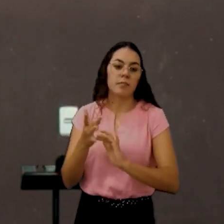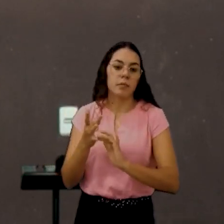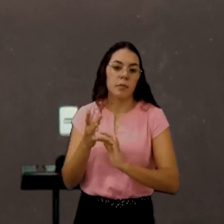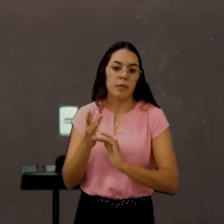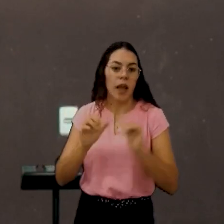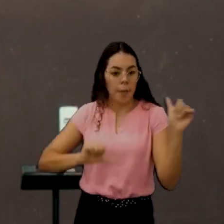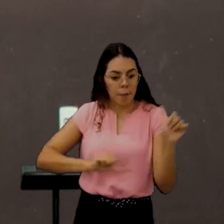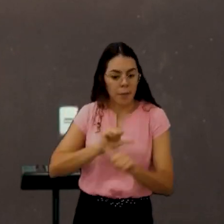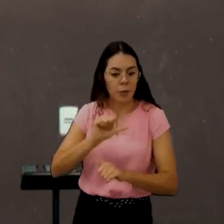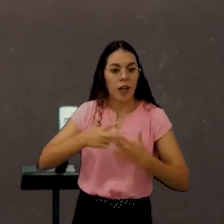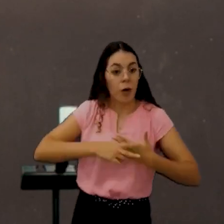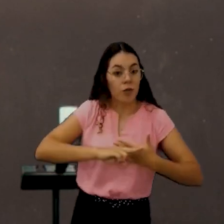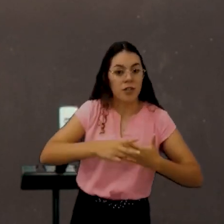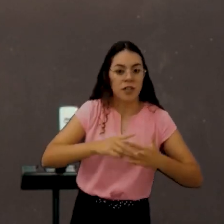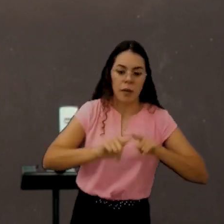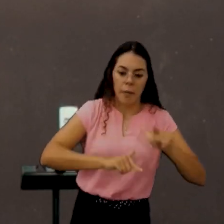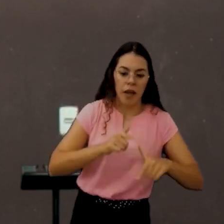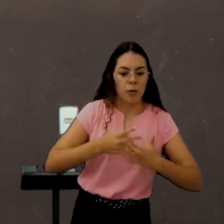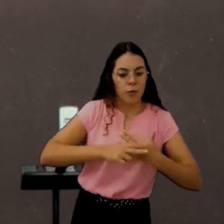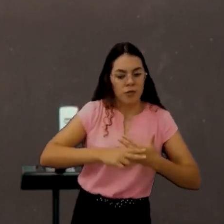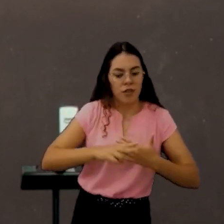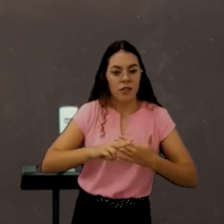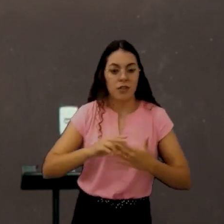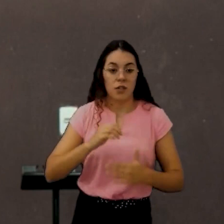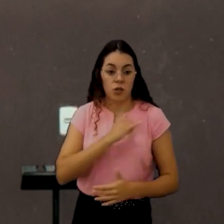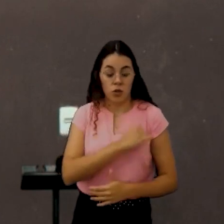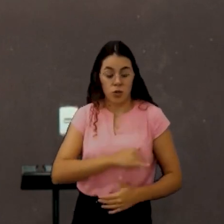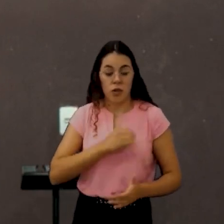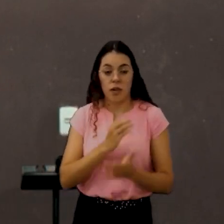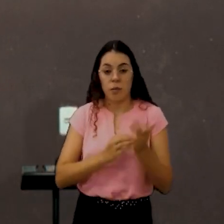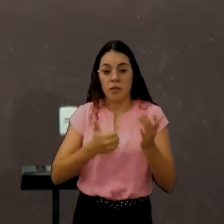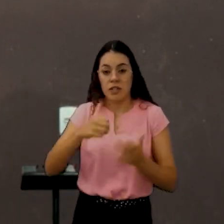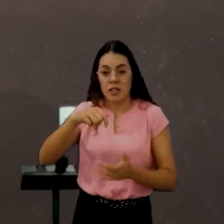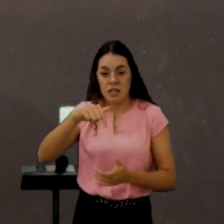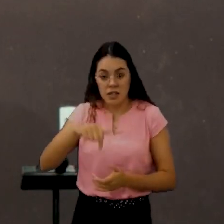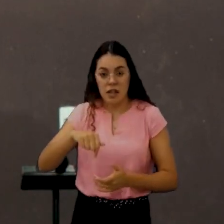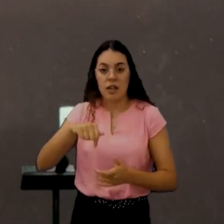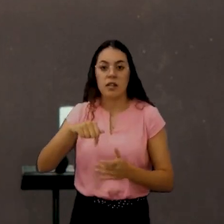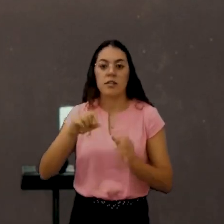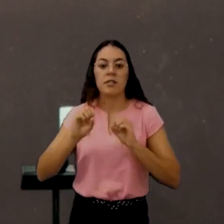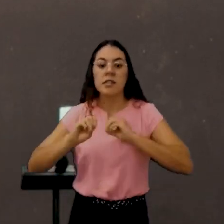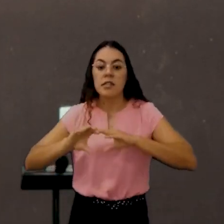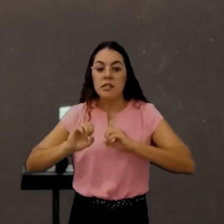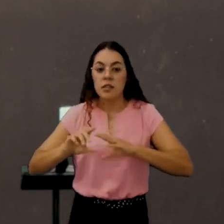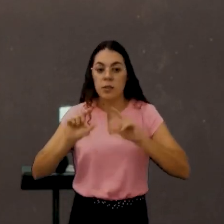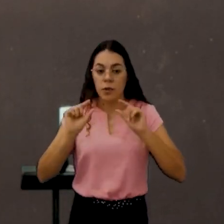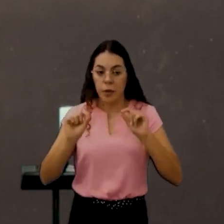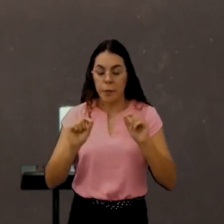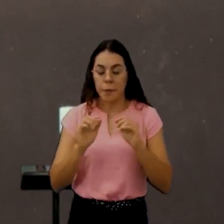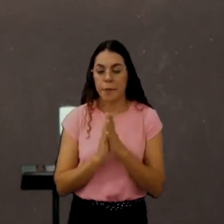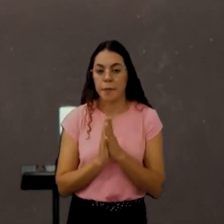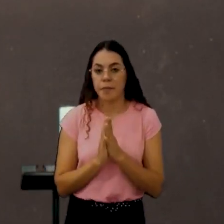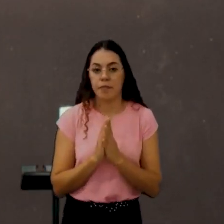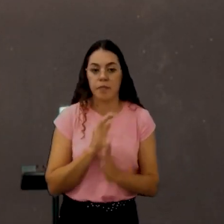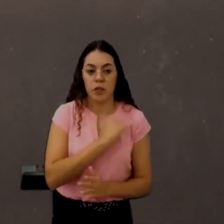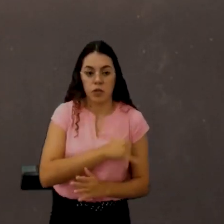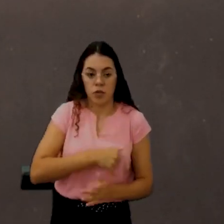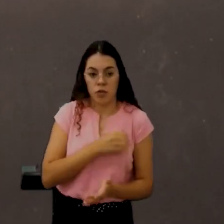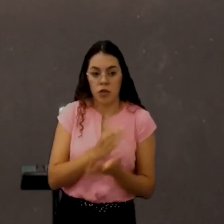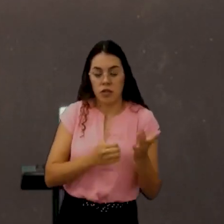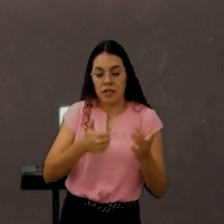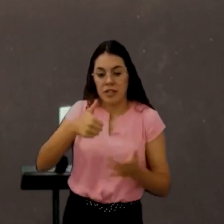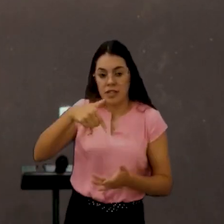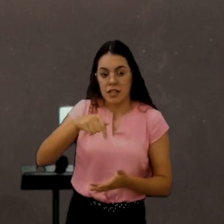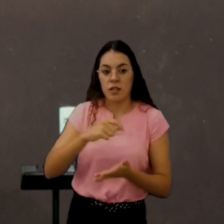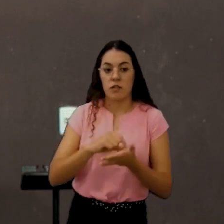trabalho é consequência. João capítulo 17, Jesus ele ensina o seguinte, olha que interessante. João capítulo 17,